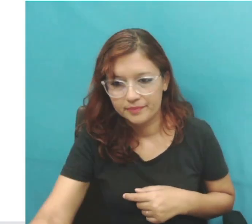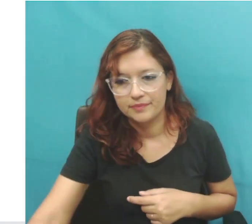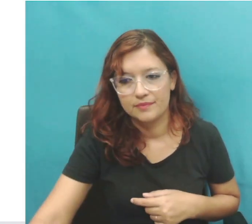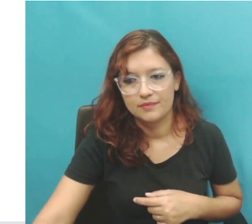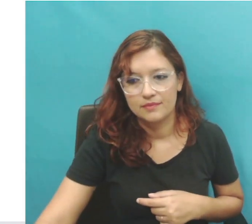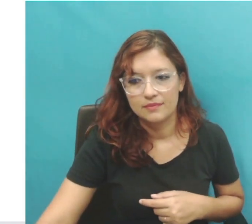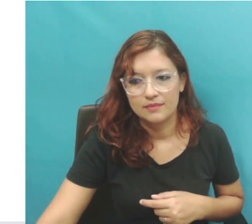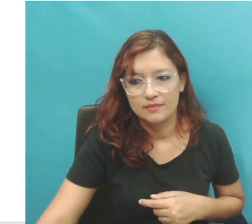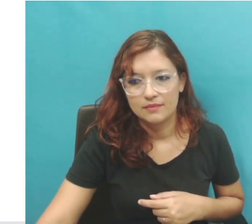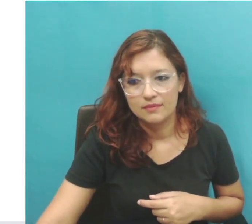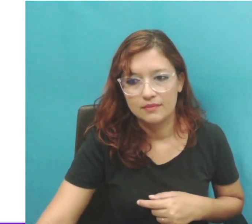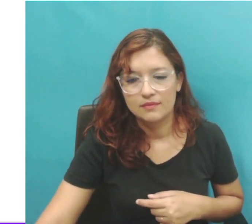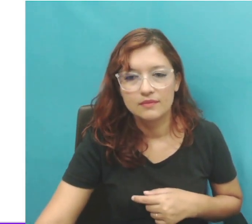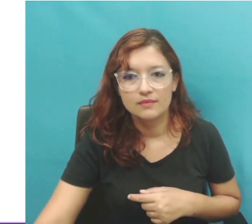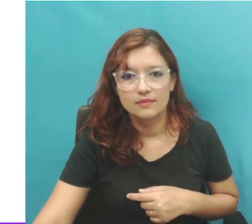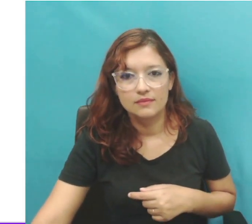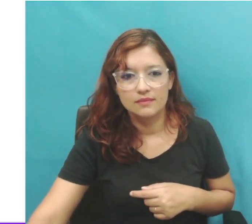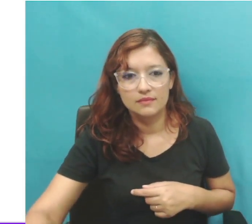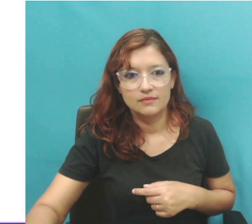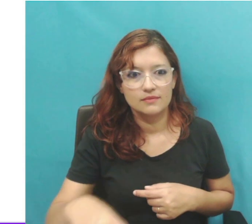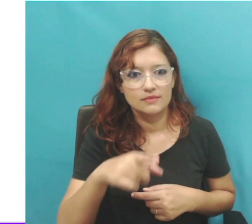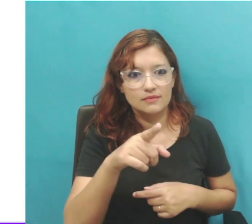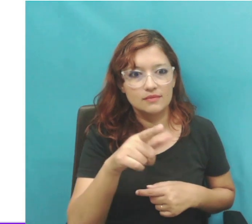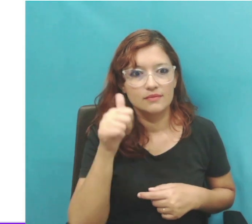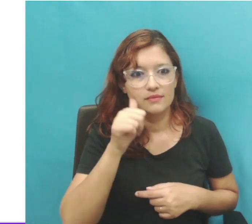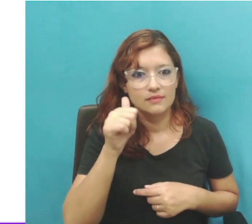aquilo. Vamos ver outro exemplo.